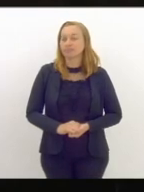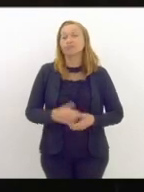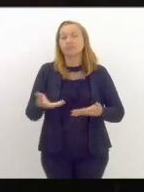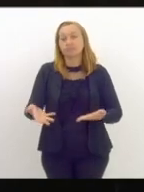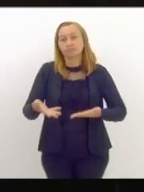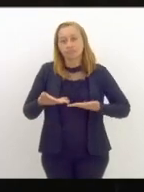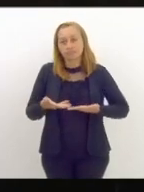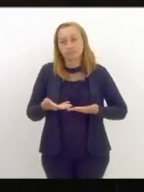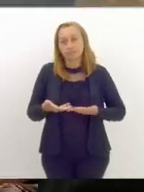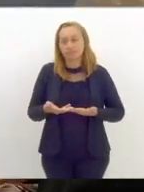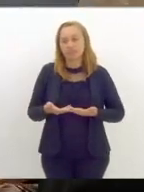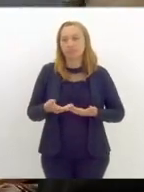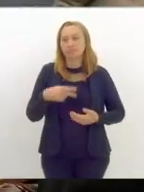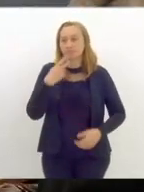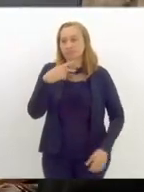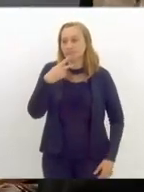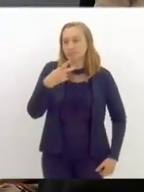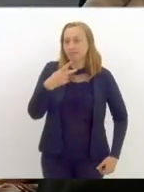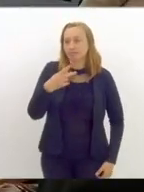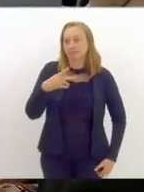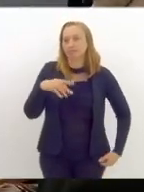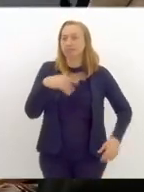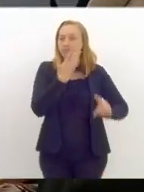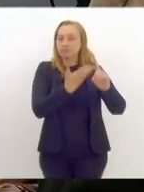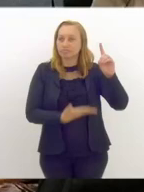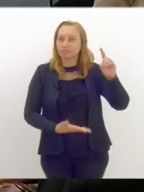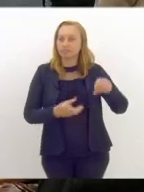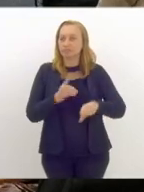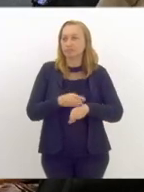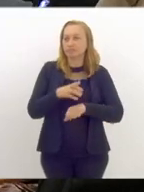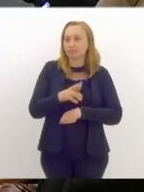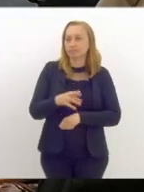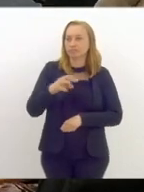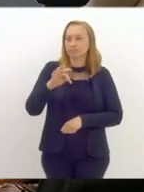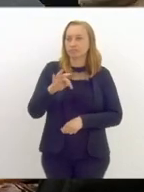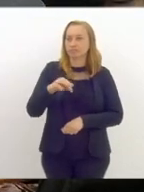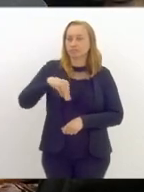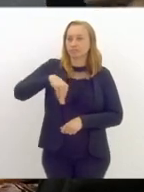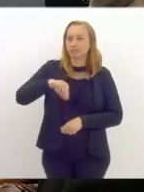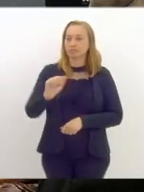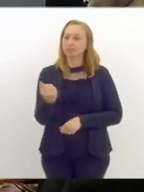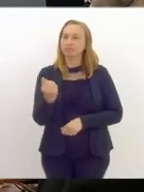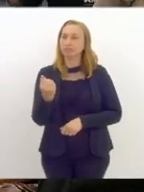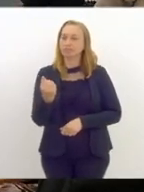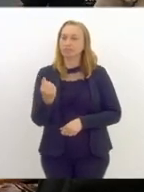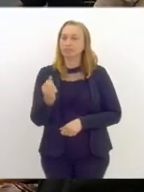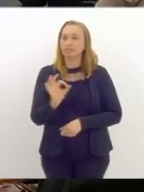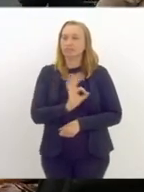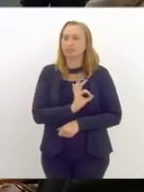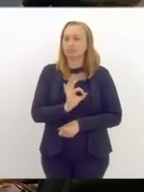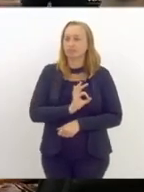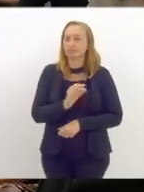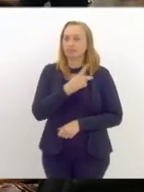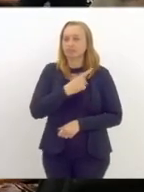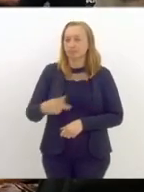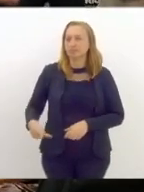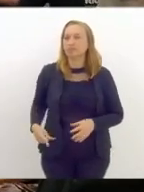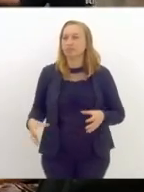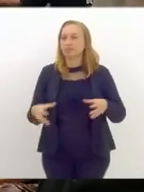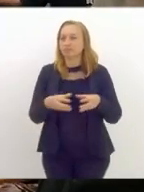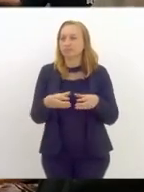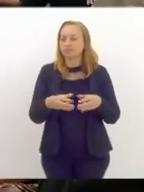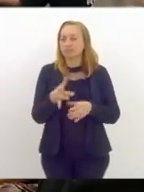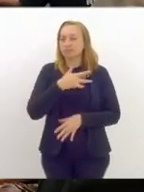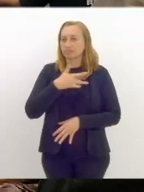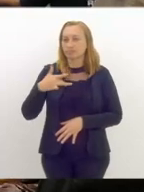Convido para fazer uma saudação ao nosso homenageado, a doutora Marta Rocha, presidente da Comissão de Saúde da